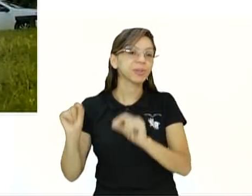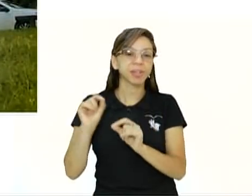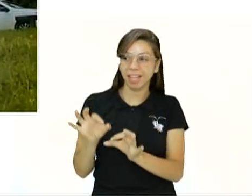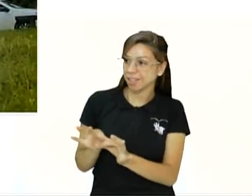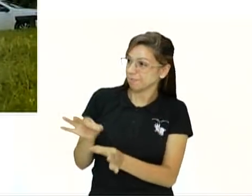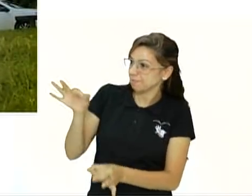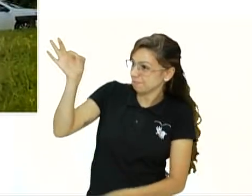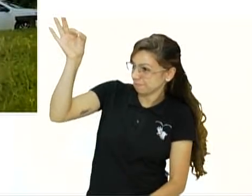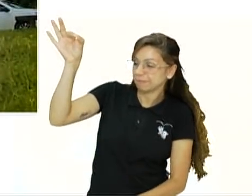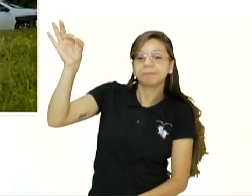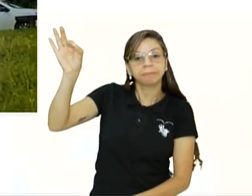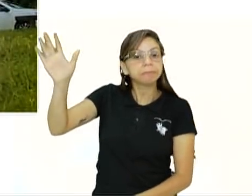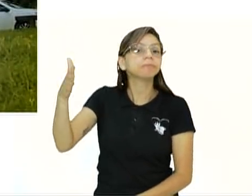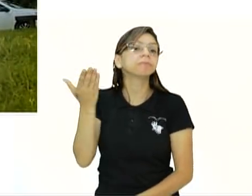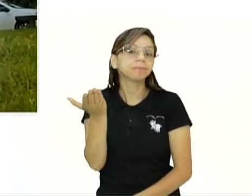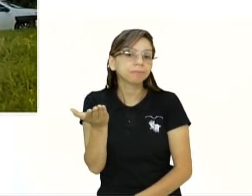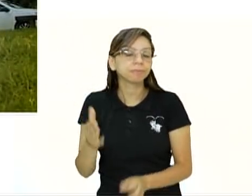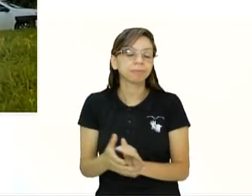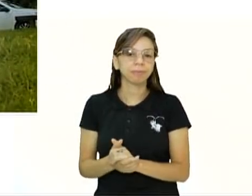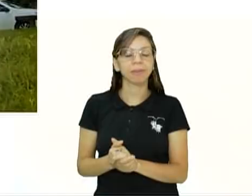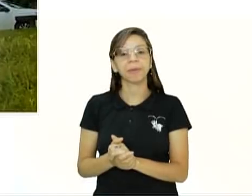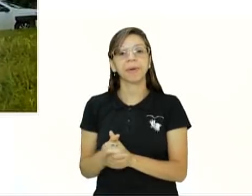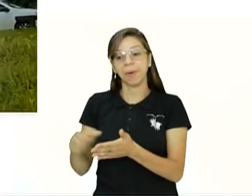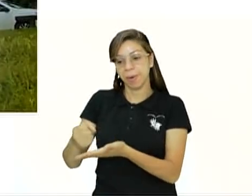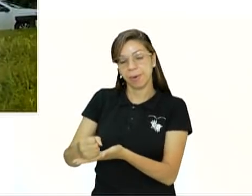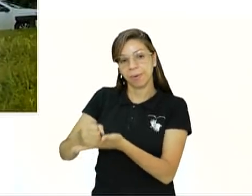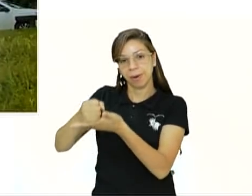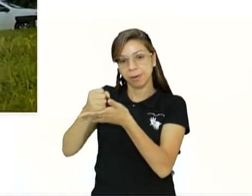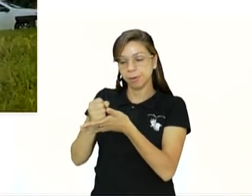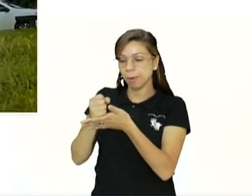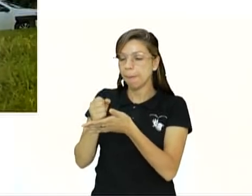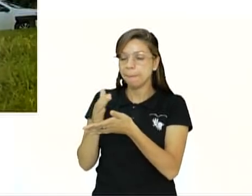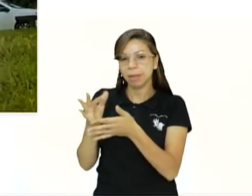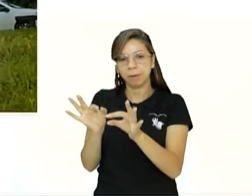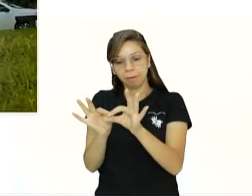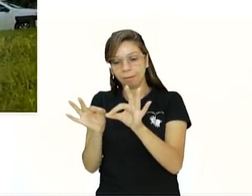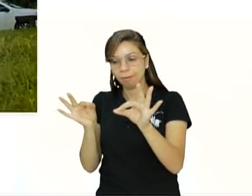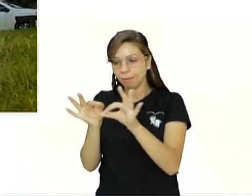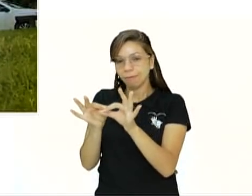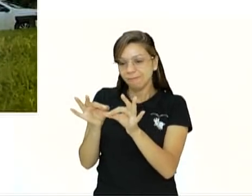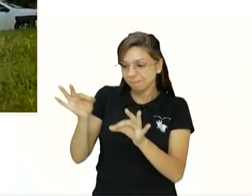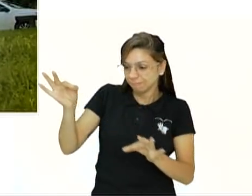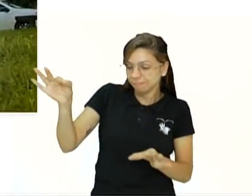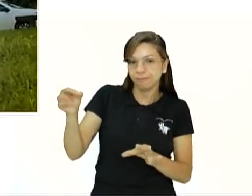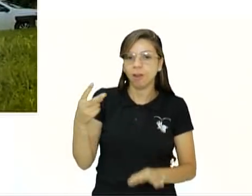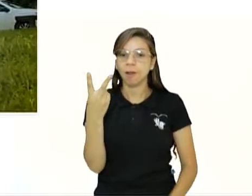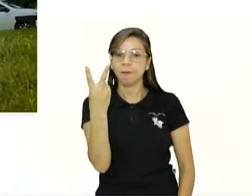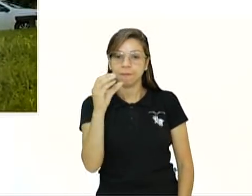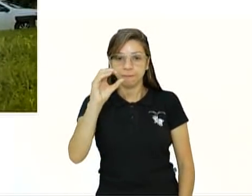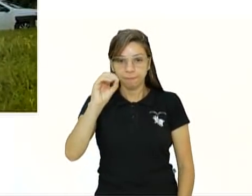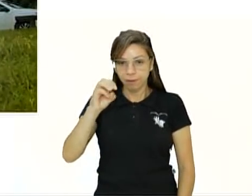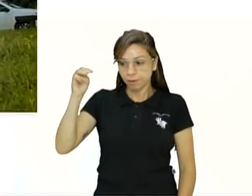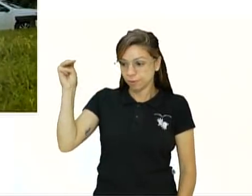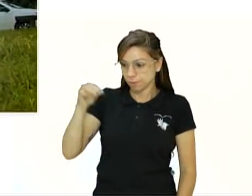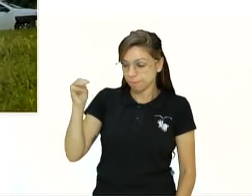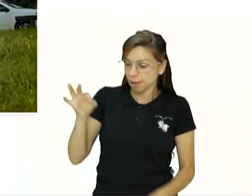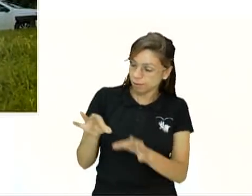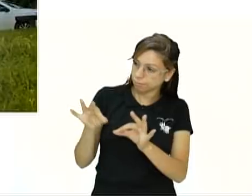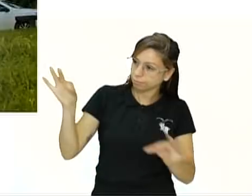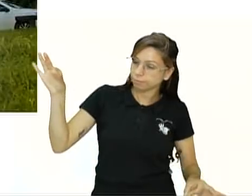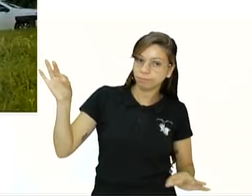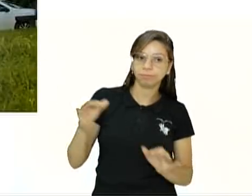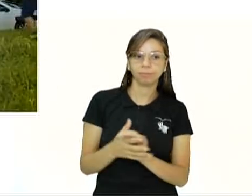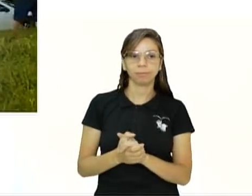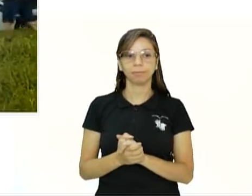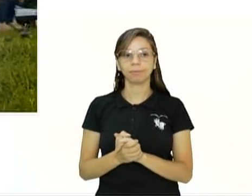daquela torre. Para isso, o meu assistente se afastou aproximadamente 20 metros da torre. E ele está vendo a torre sob